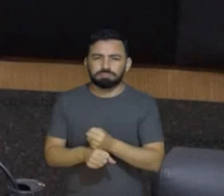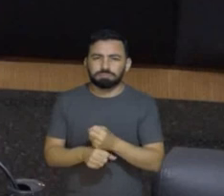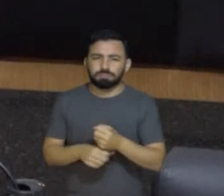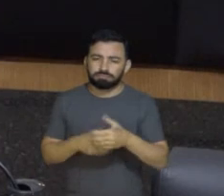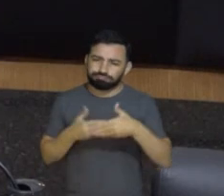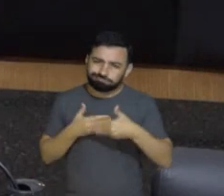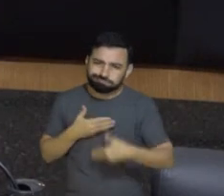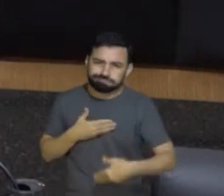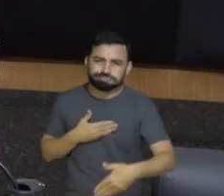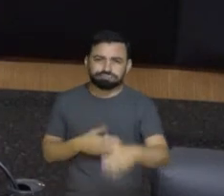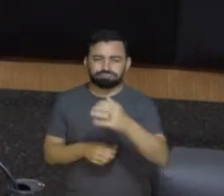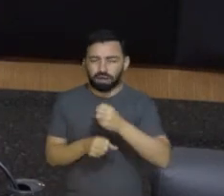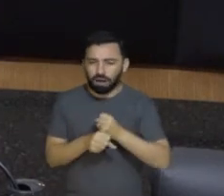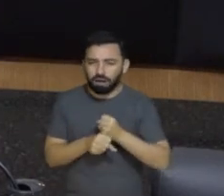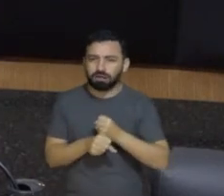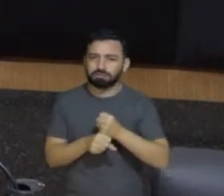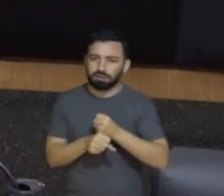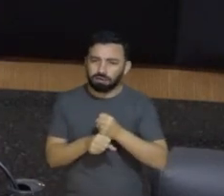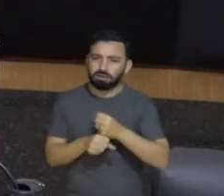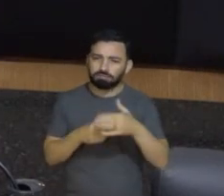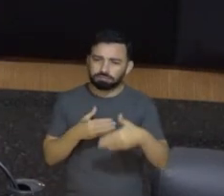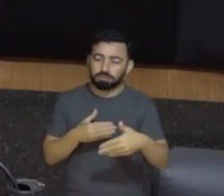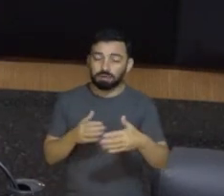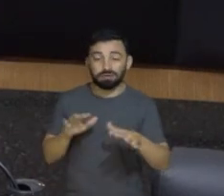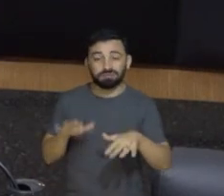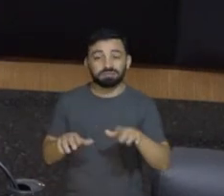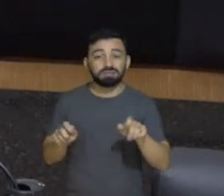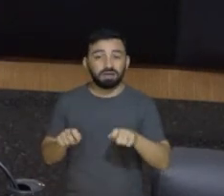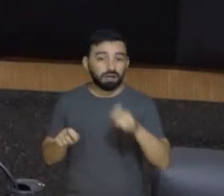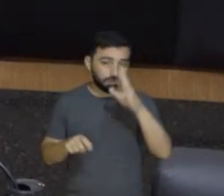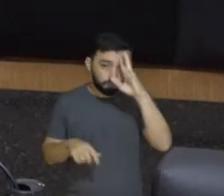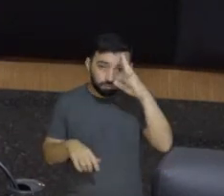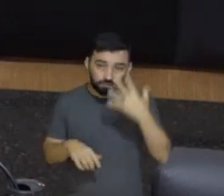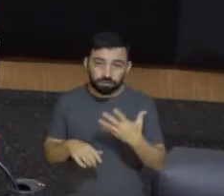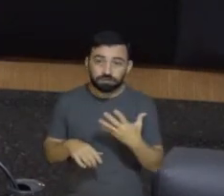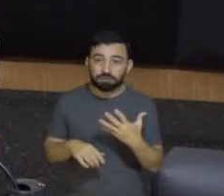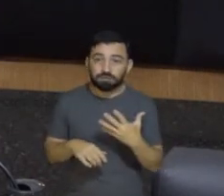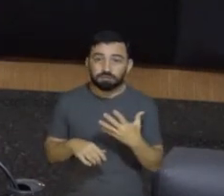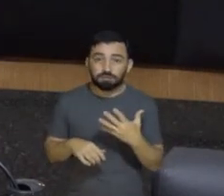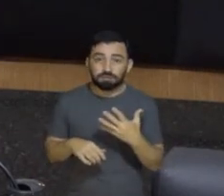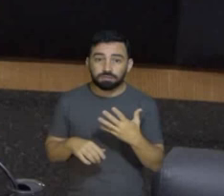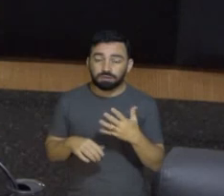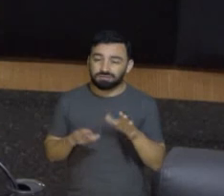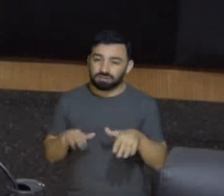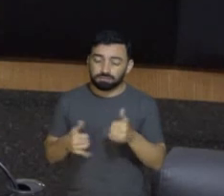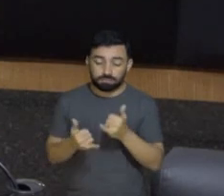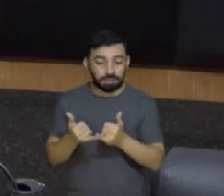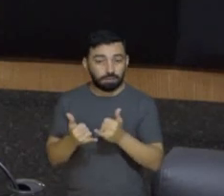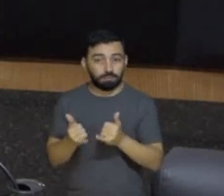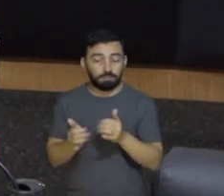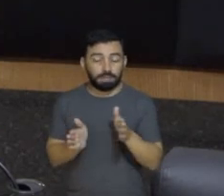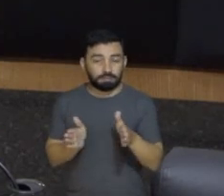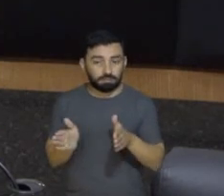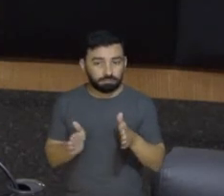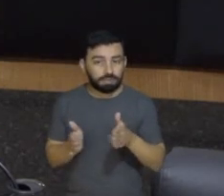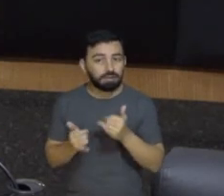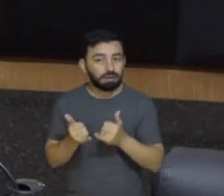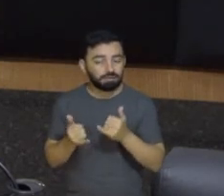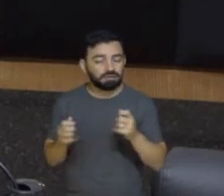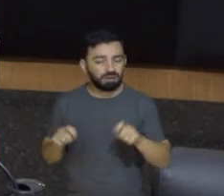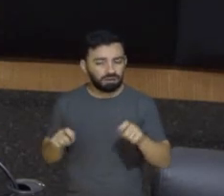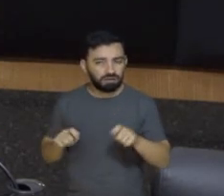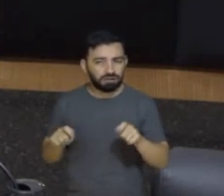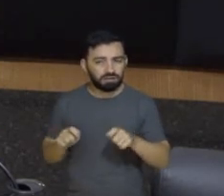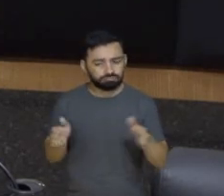levando anos e anos, quando poderíamos talvez resolver com a metade daquele tempo disponibilizado. Então,